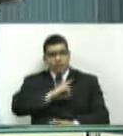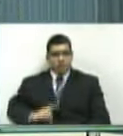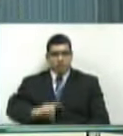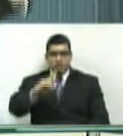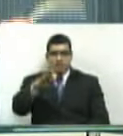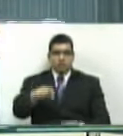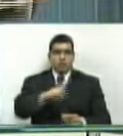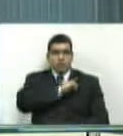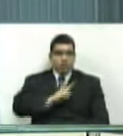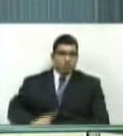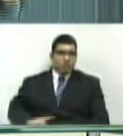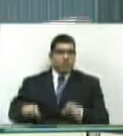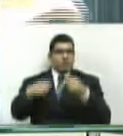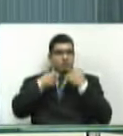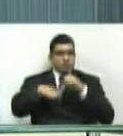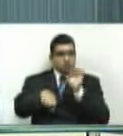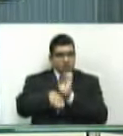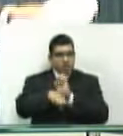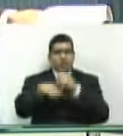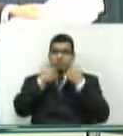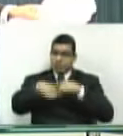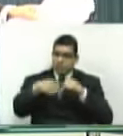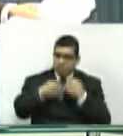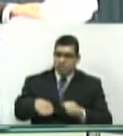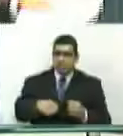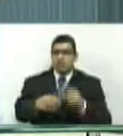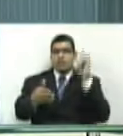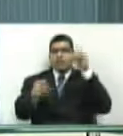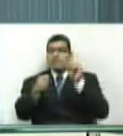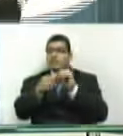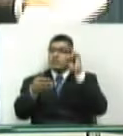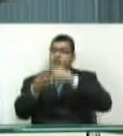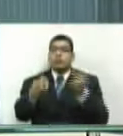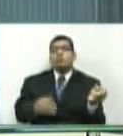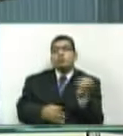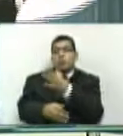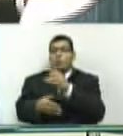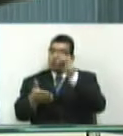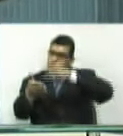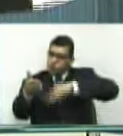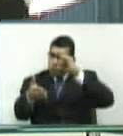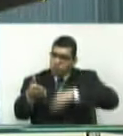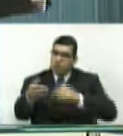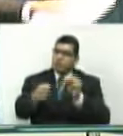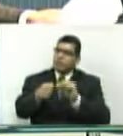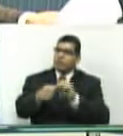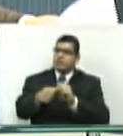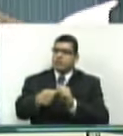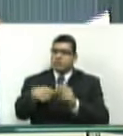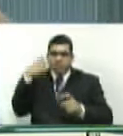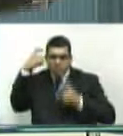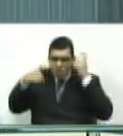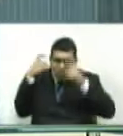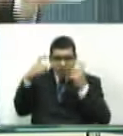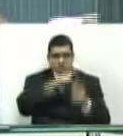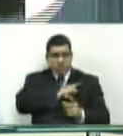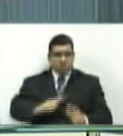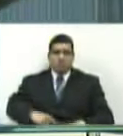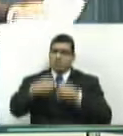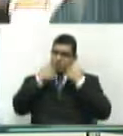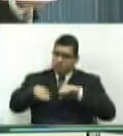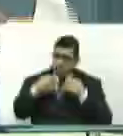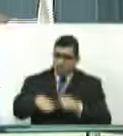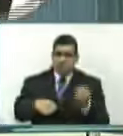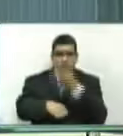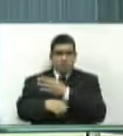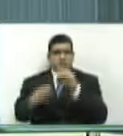O governo do estado precisa encaminhar, se for verdadeira a indignação do governador, ele precisa encaminhar a